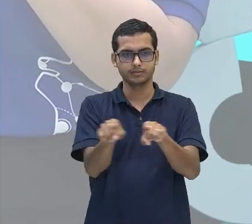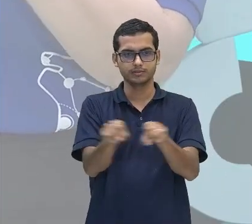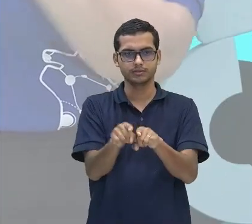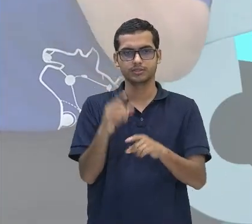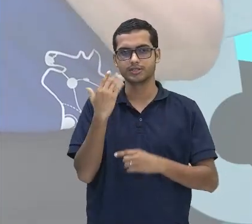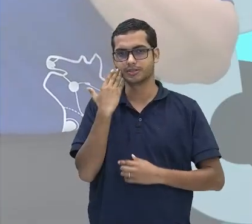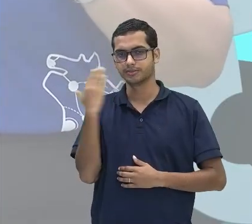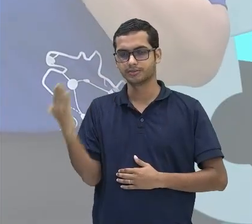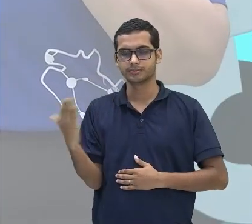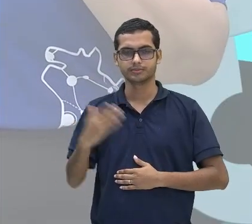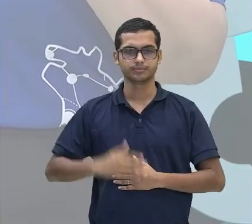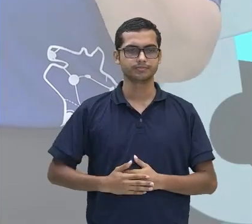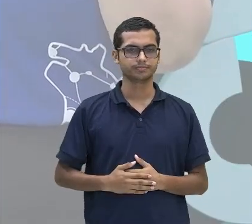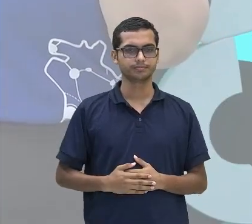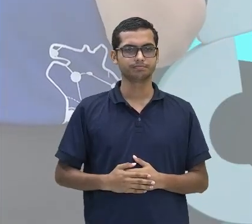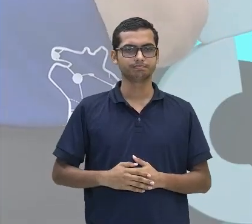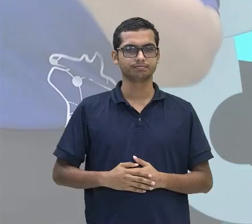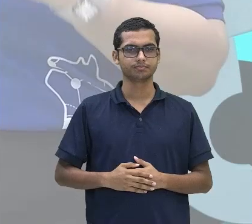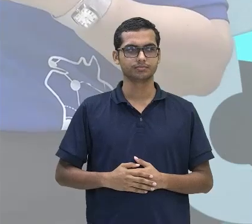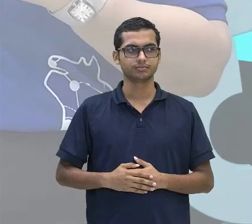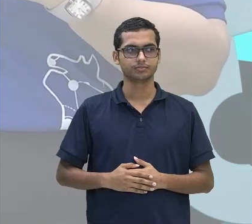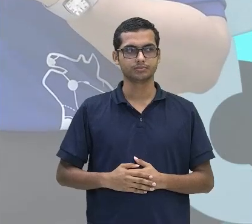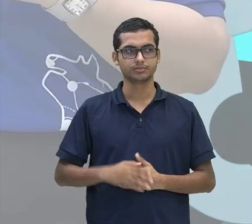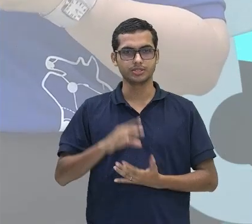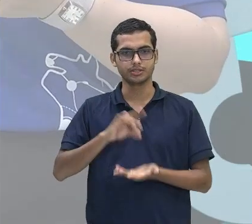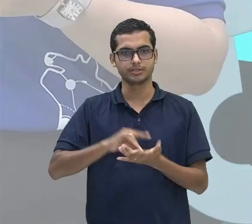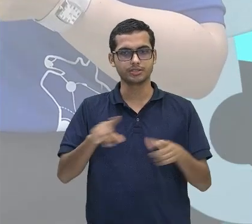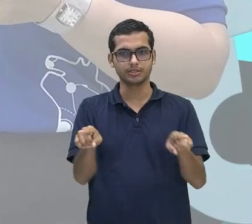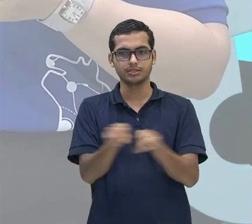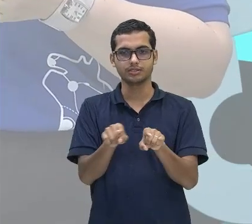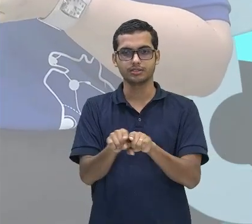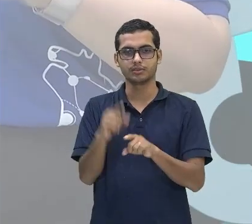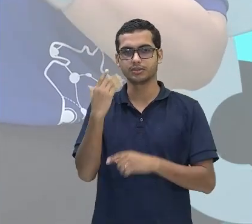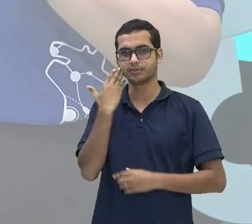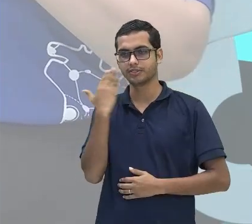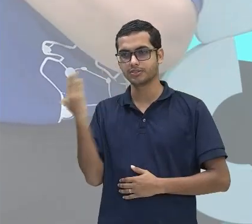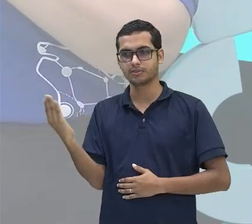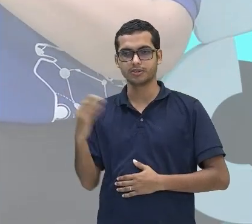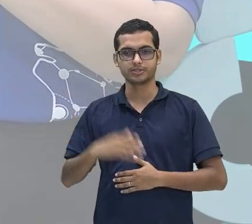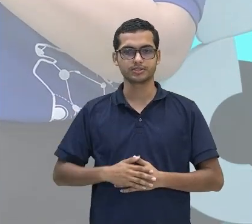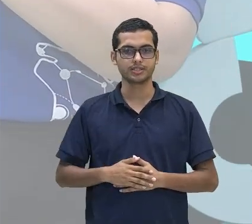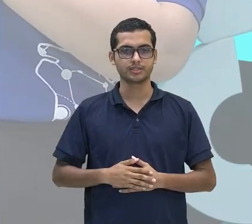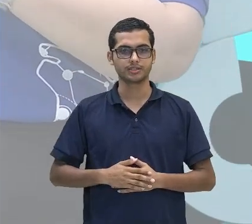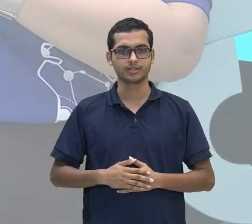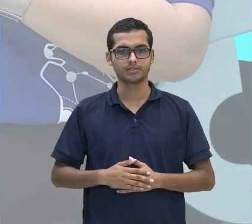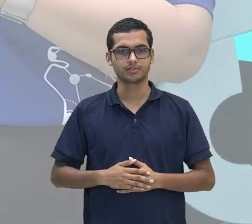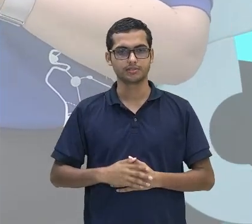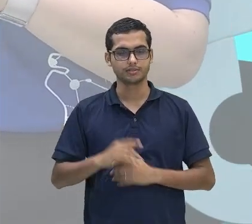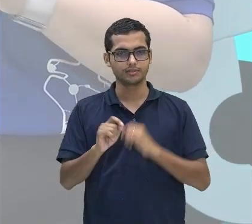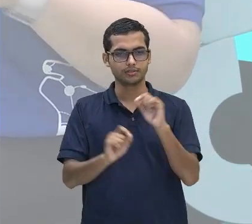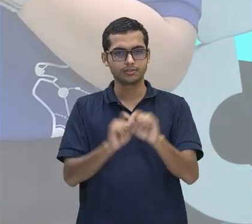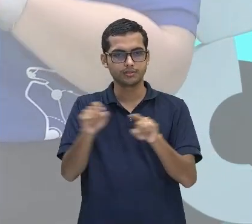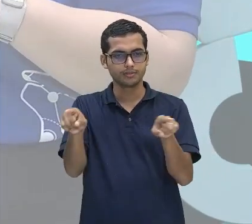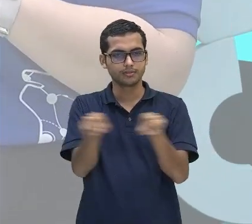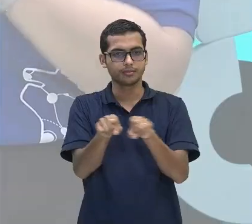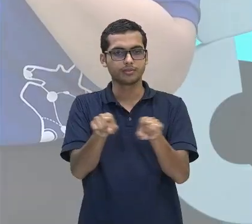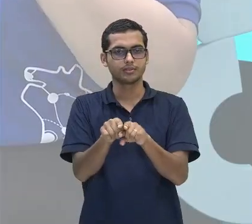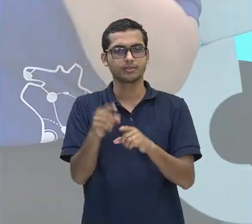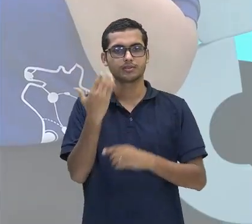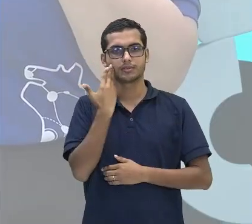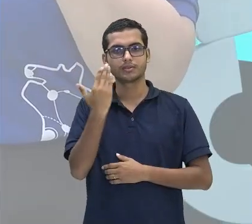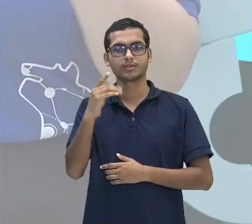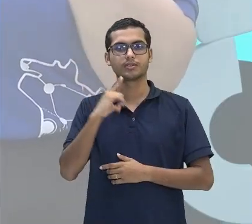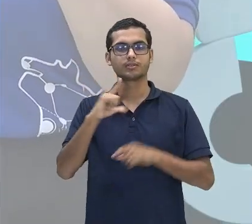racional, mas não é a única forma de convencer. Por quê? Porque além do racional, pode-se apelar para